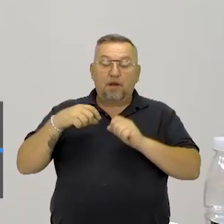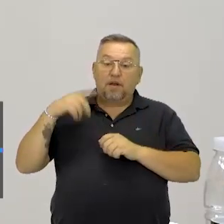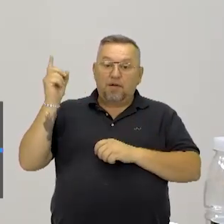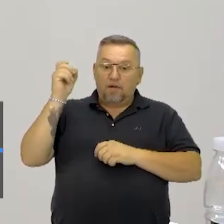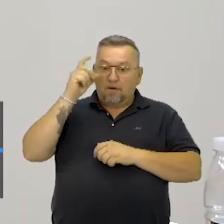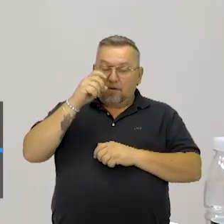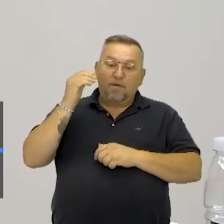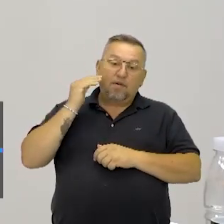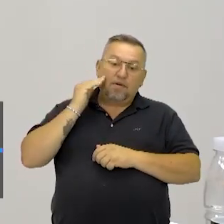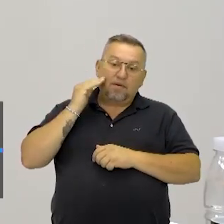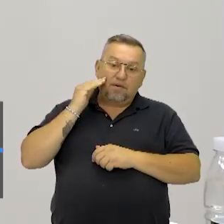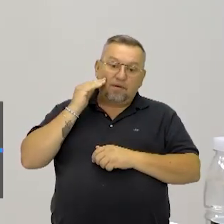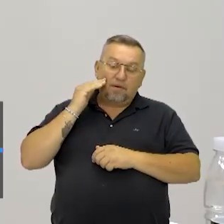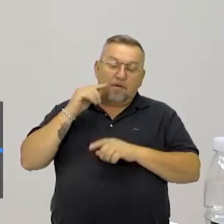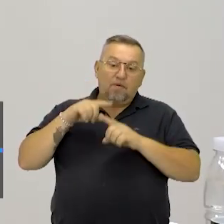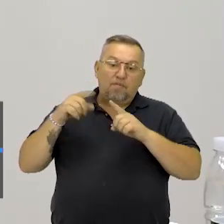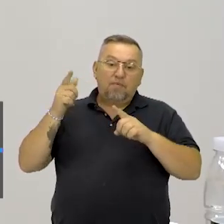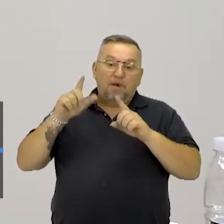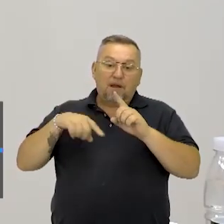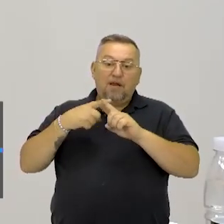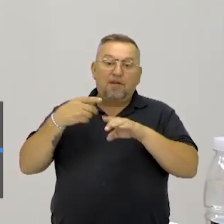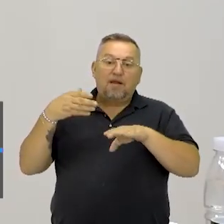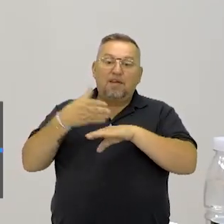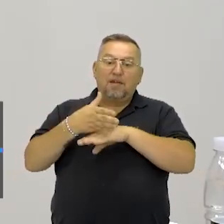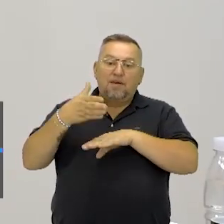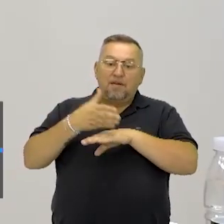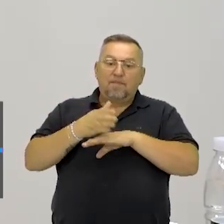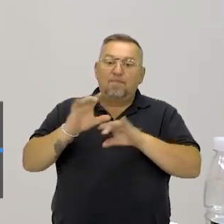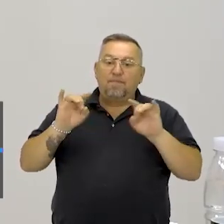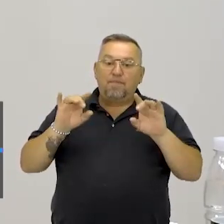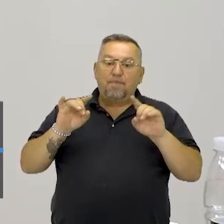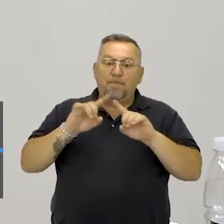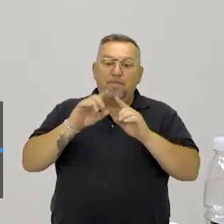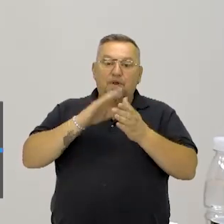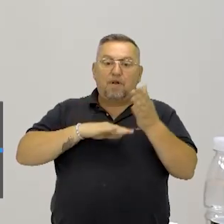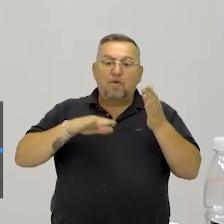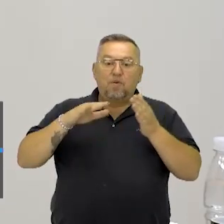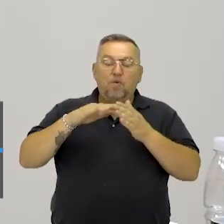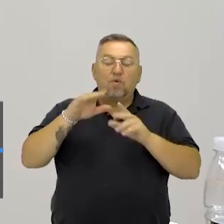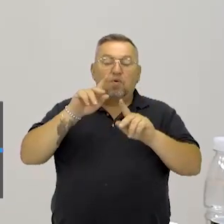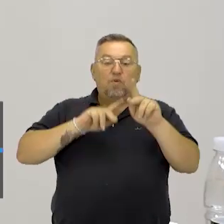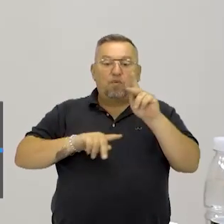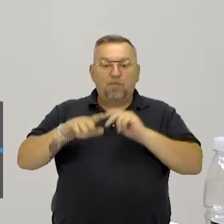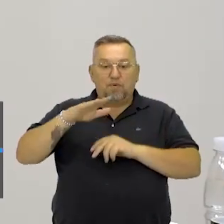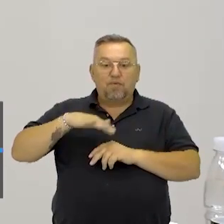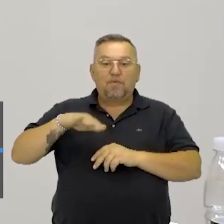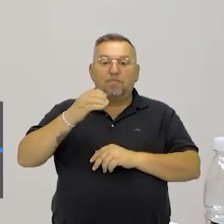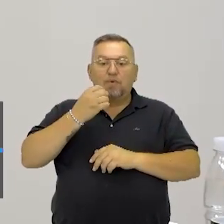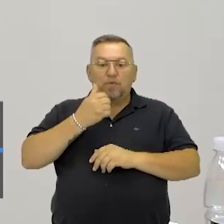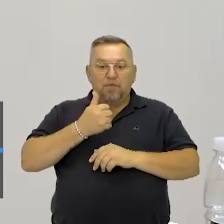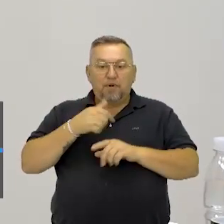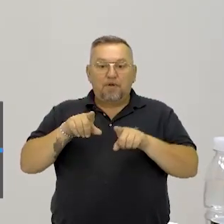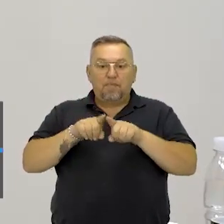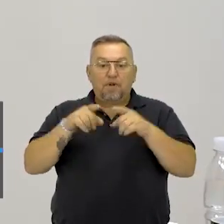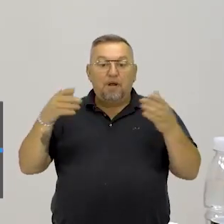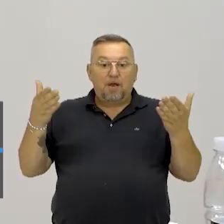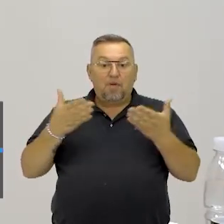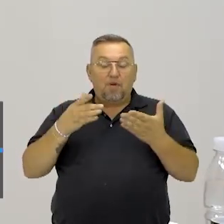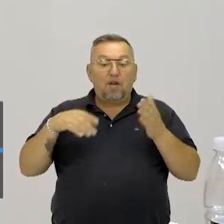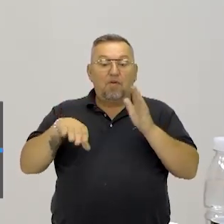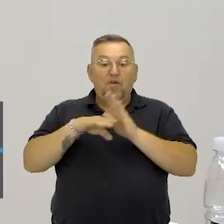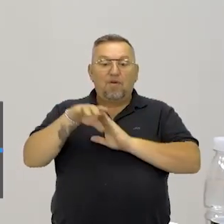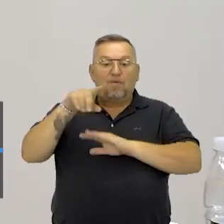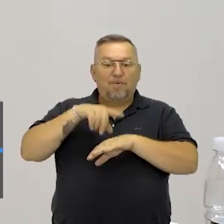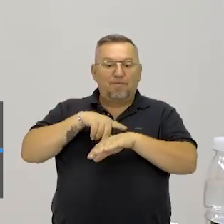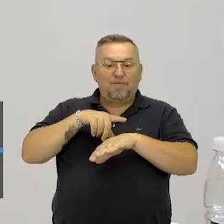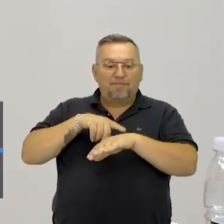dificuldade em entender, torna acessível, numa linguagem acessível, né, para todos os públicos. Muito bem. E agora, né, chegou o momento